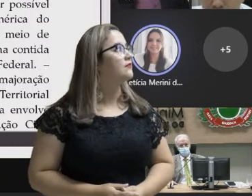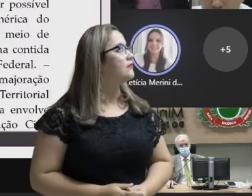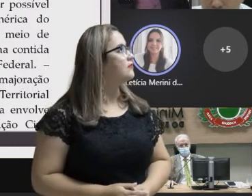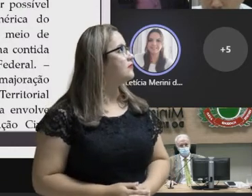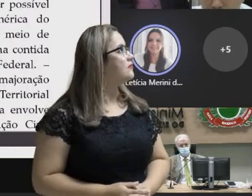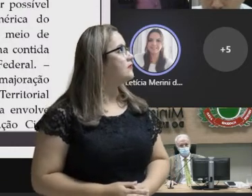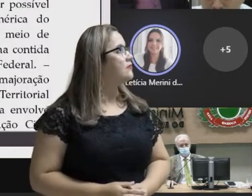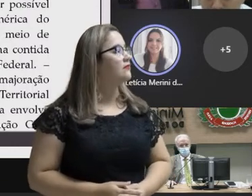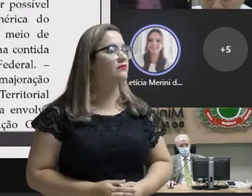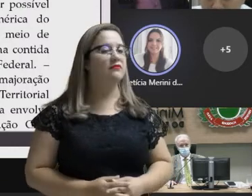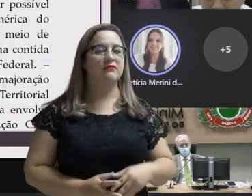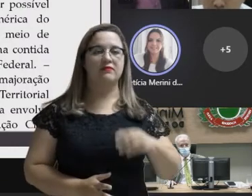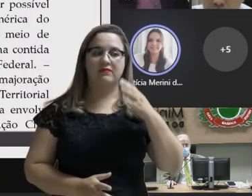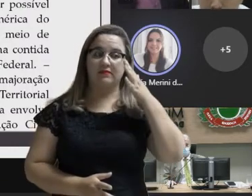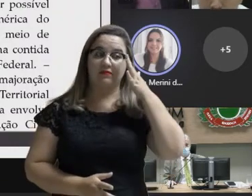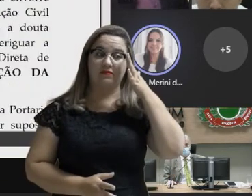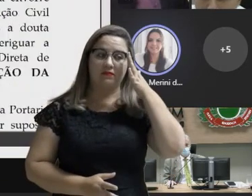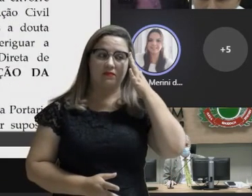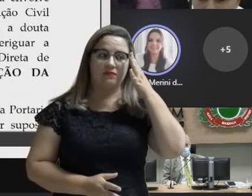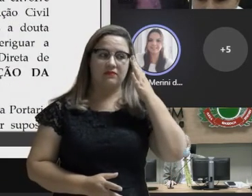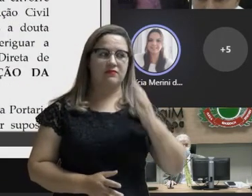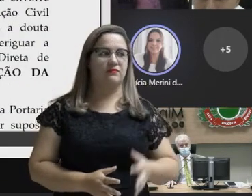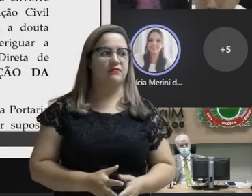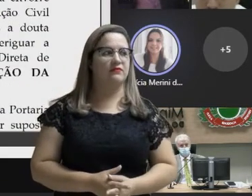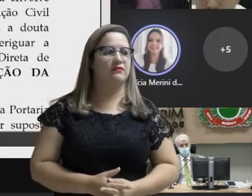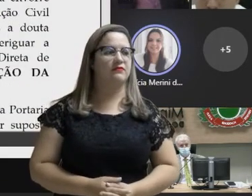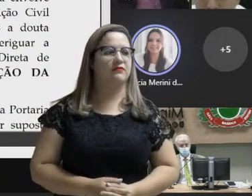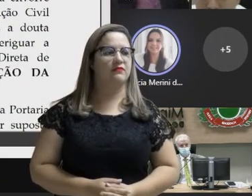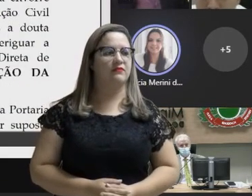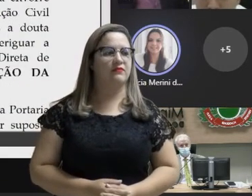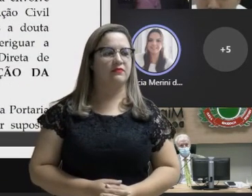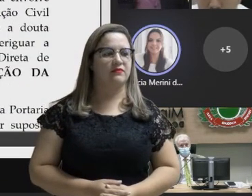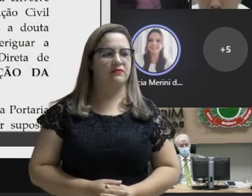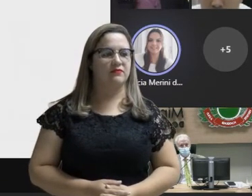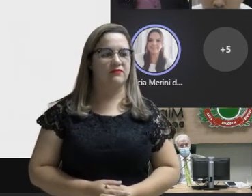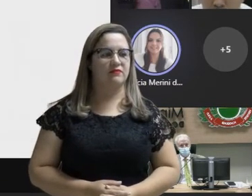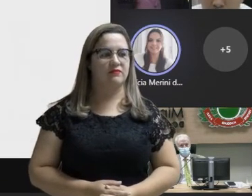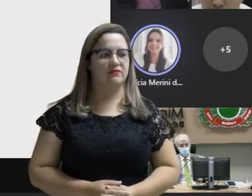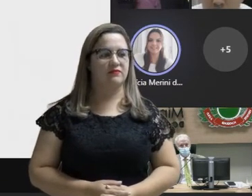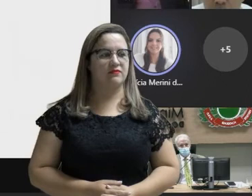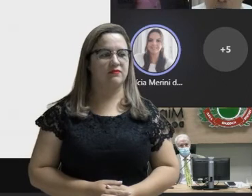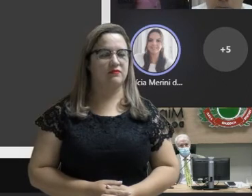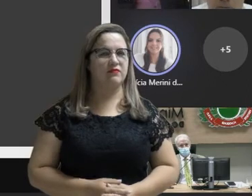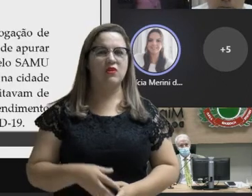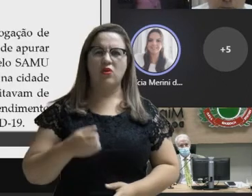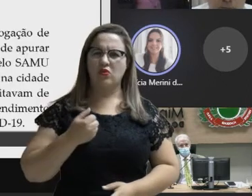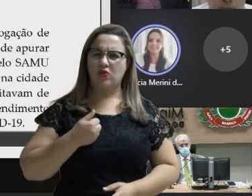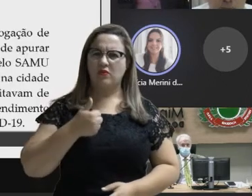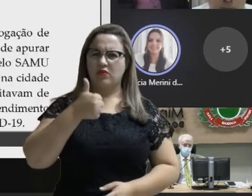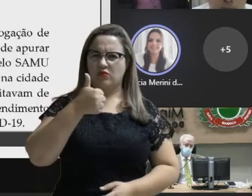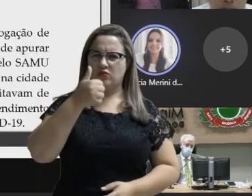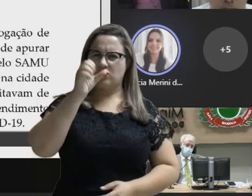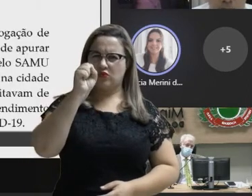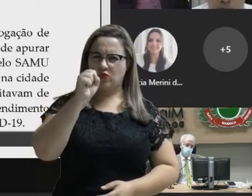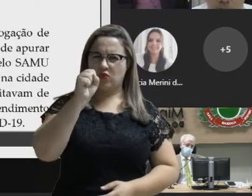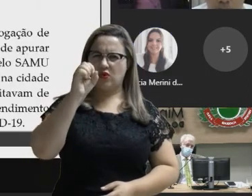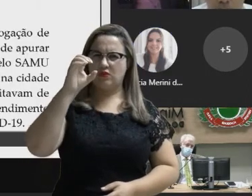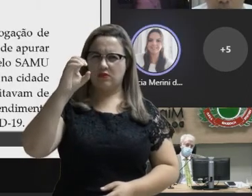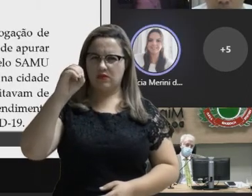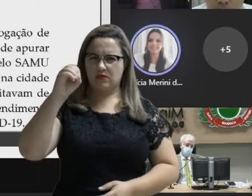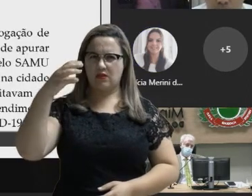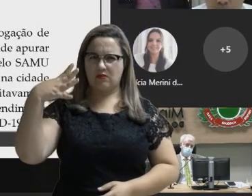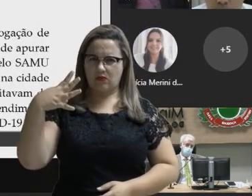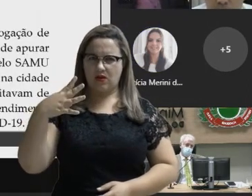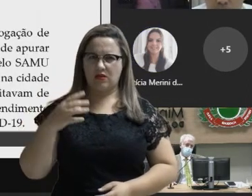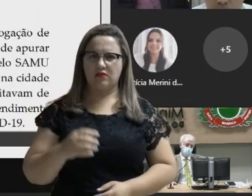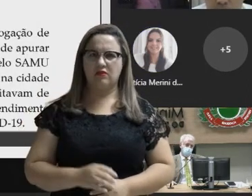Pode descer um pouquinho? Não, não, é o 1804, doutora? Pode ser, mas pode ser